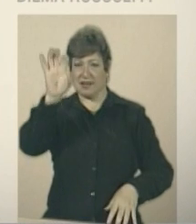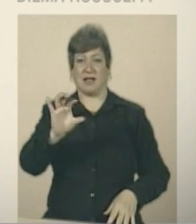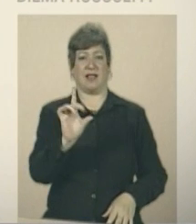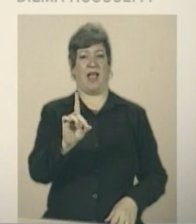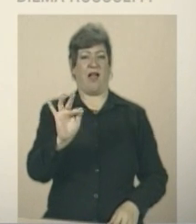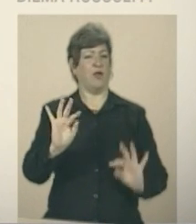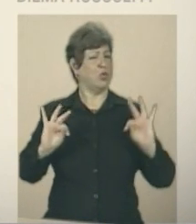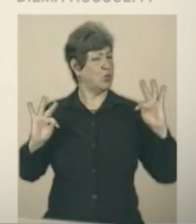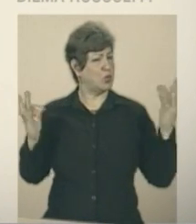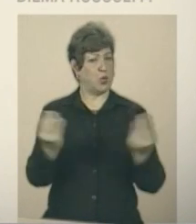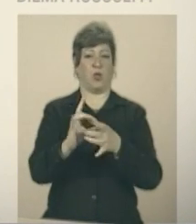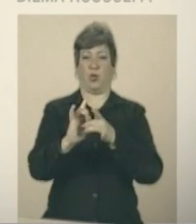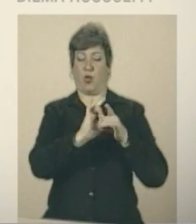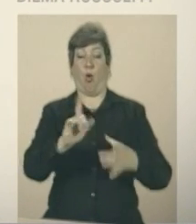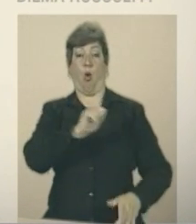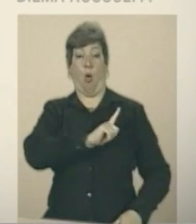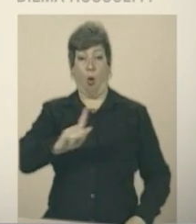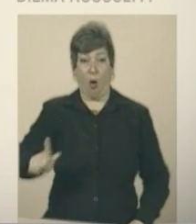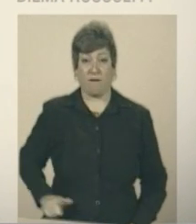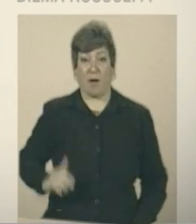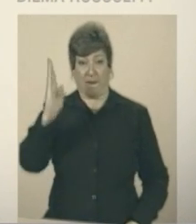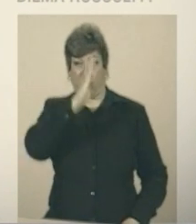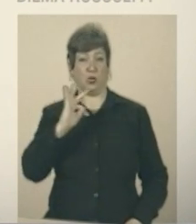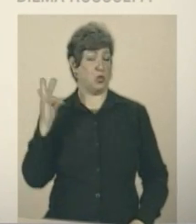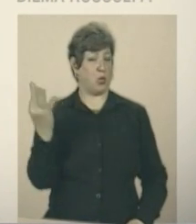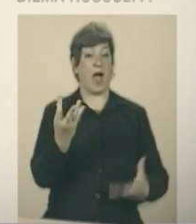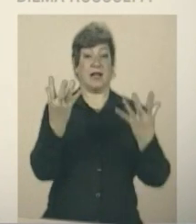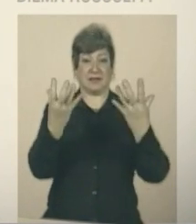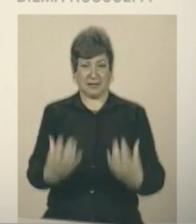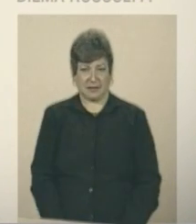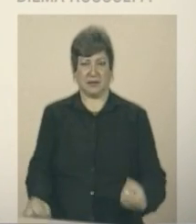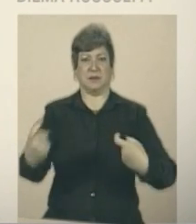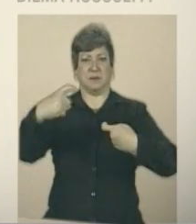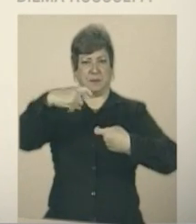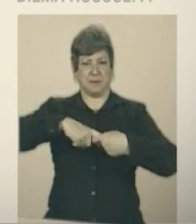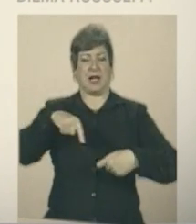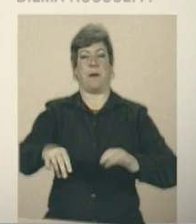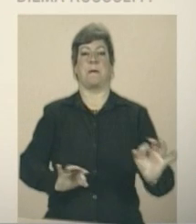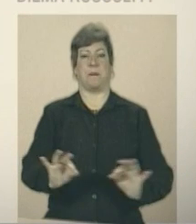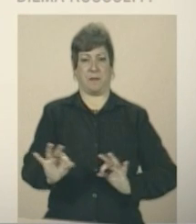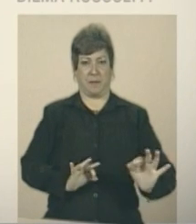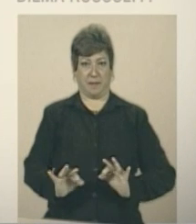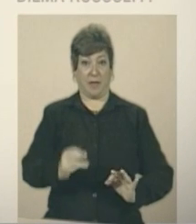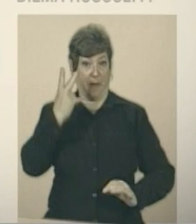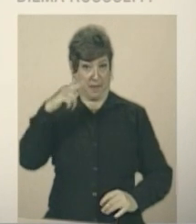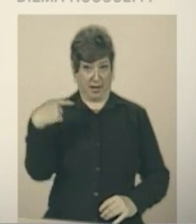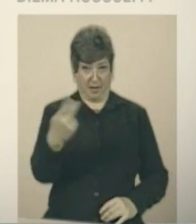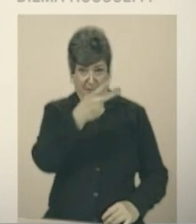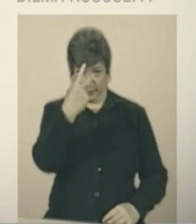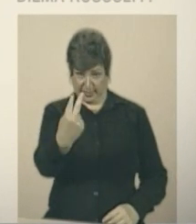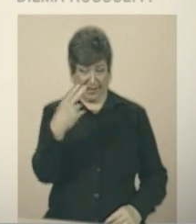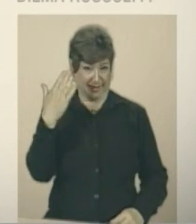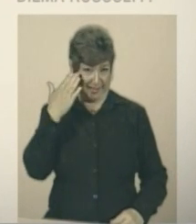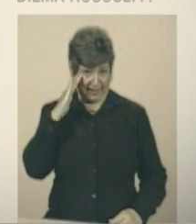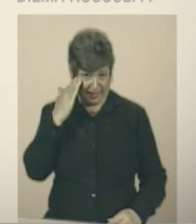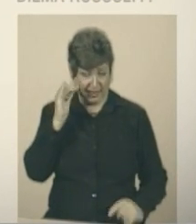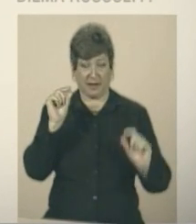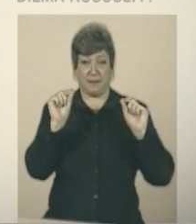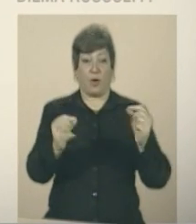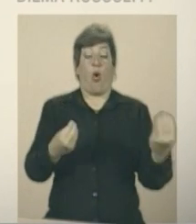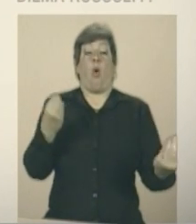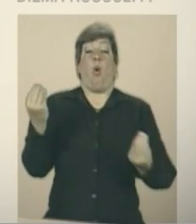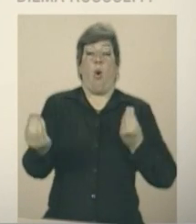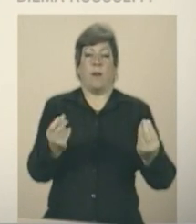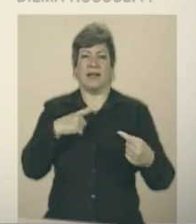Federal todos os governadores do Brasil aceitaram ser parceiros do plano para o ouvinte ter uma ideia de como